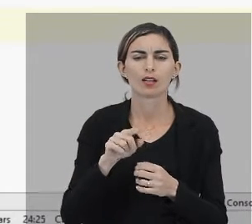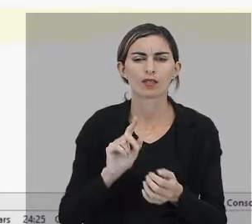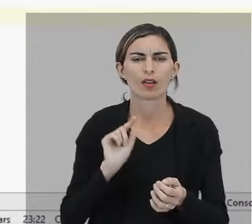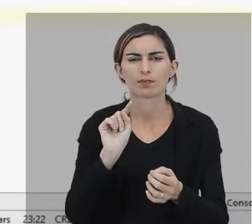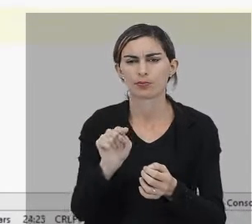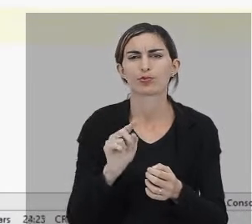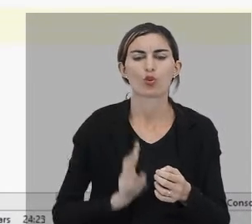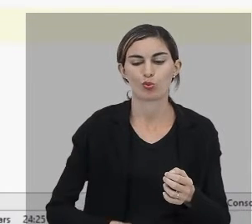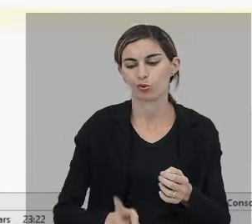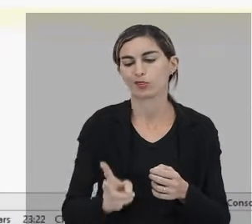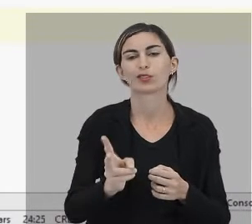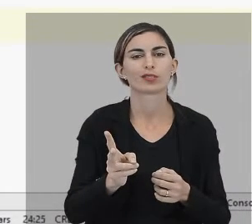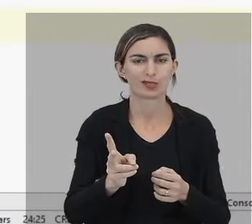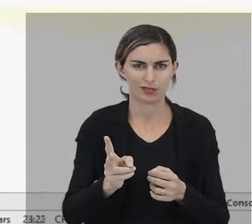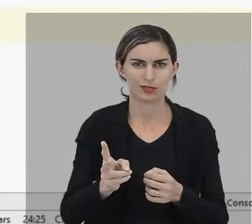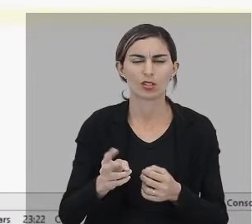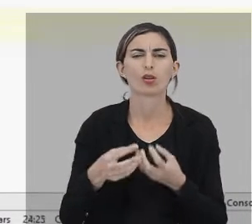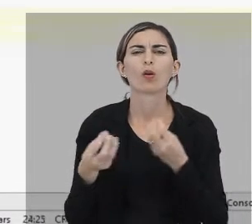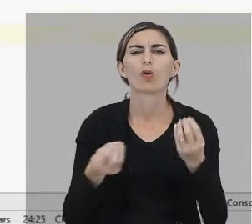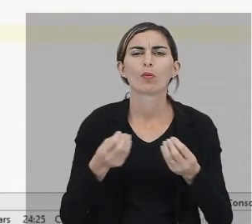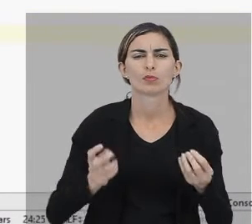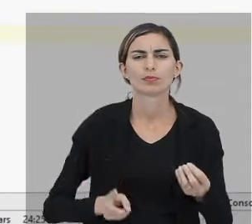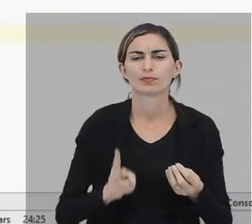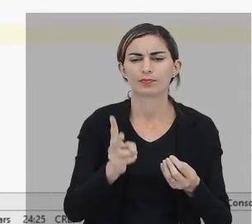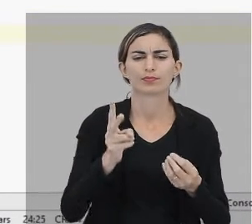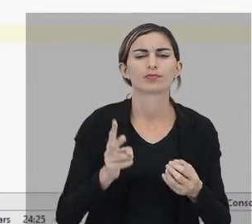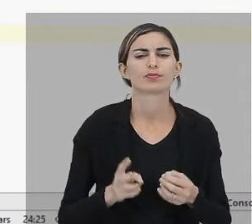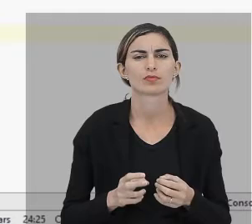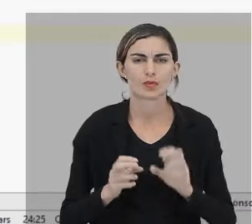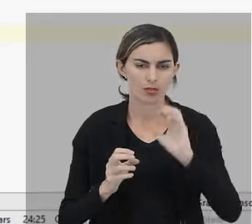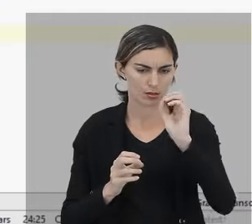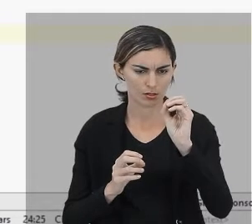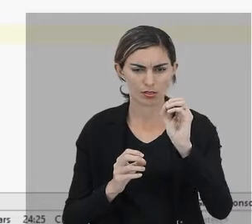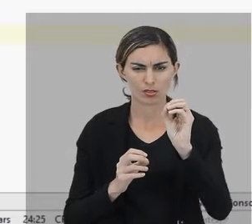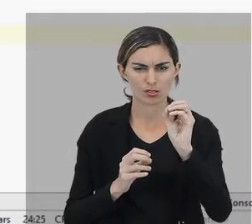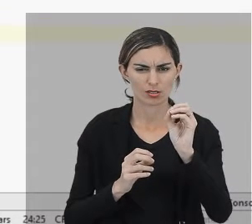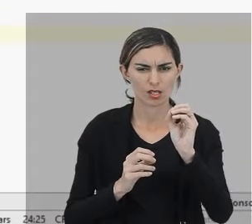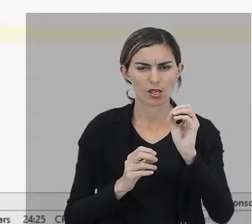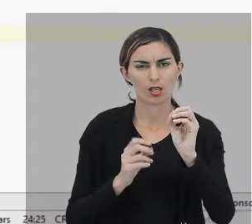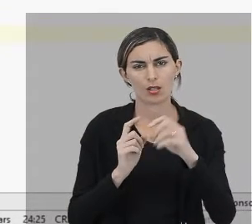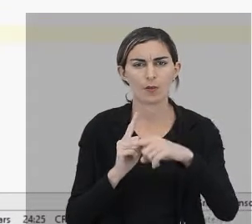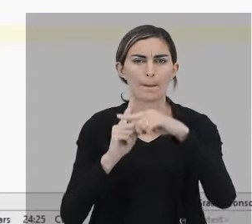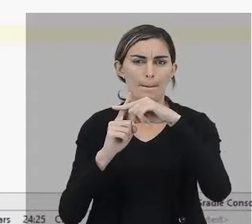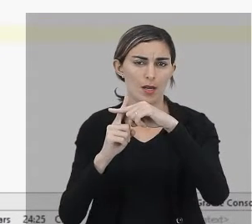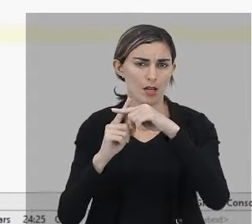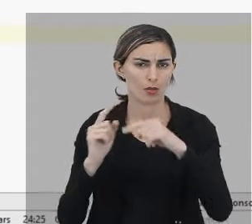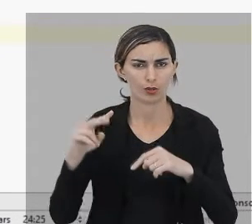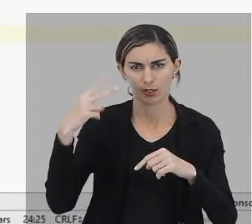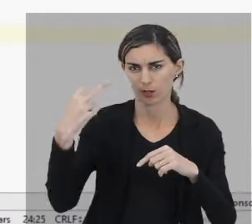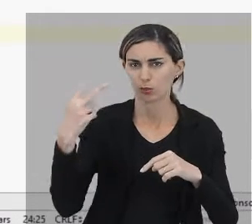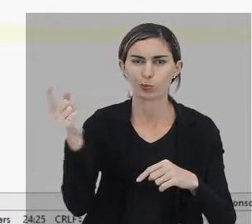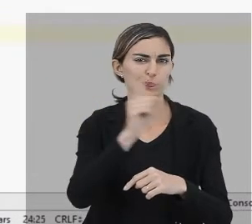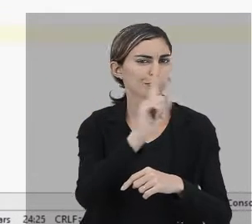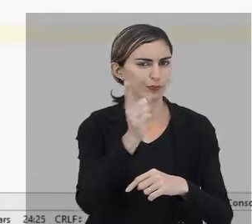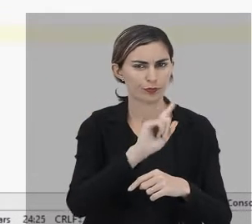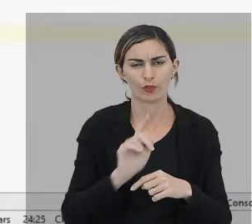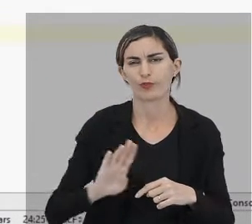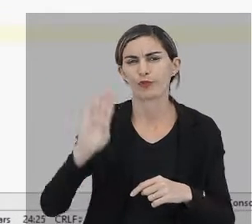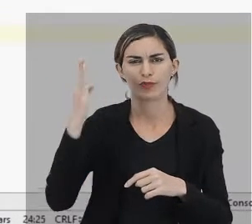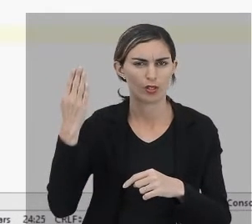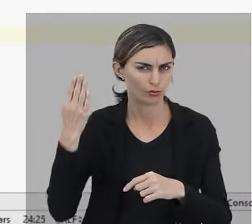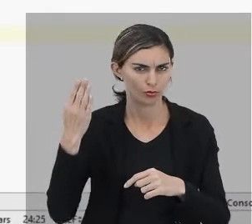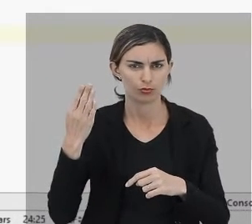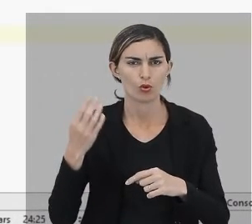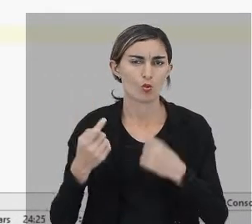vai acionar o continue. Então, em que momentos ele vai fazer isso? 0 é maior do que 2? Não, falso. Então, ele